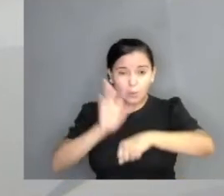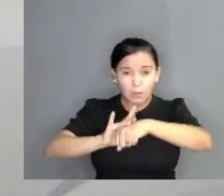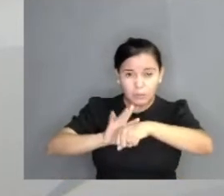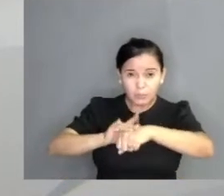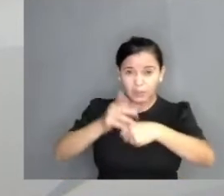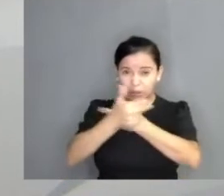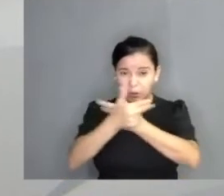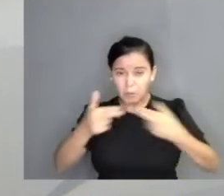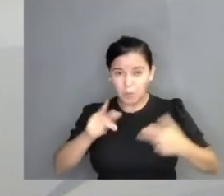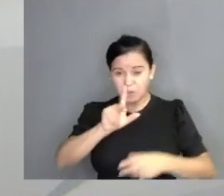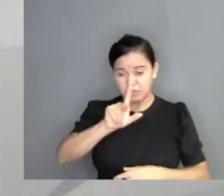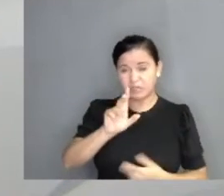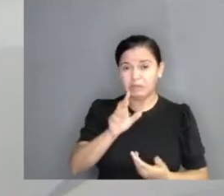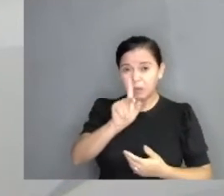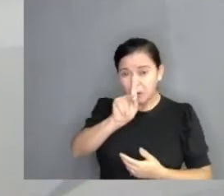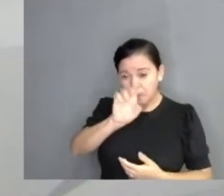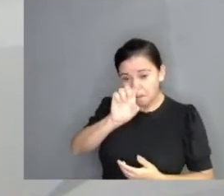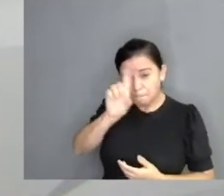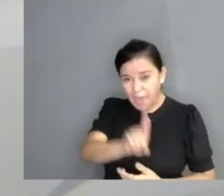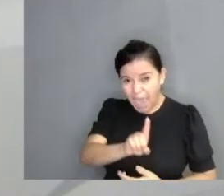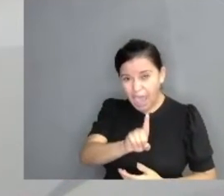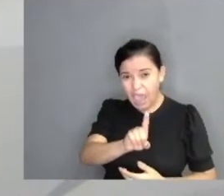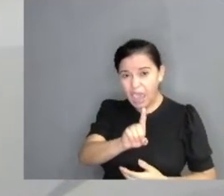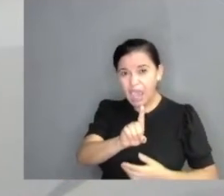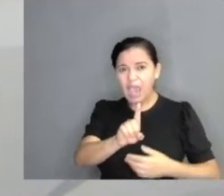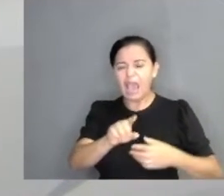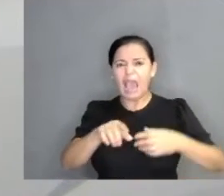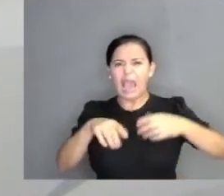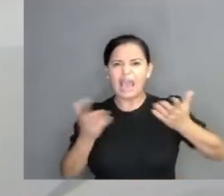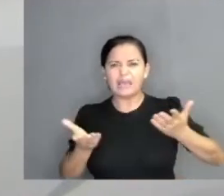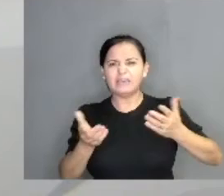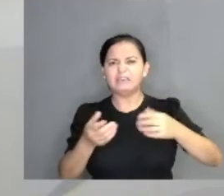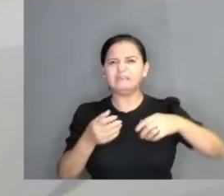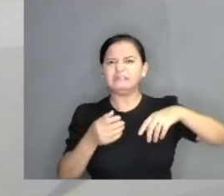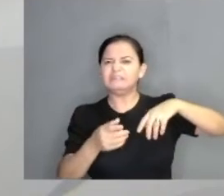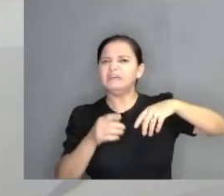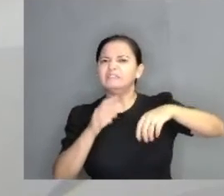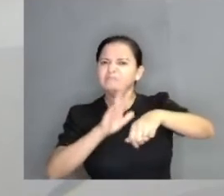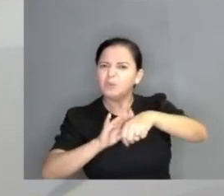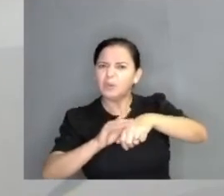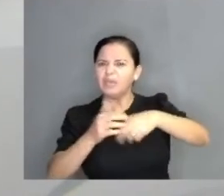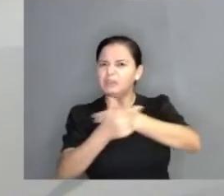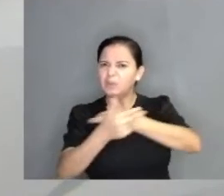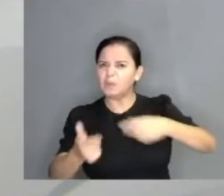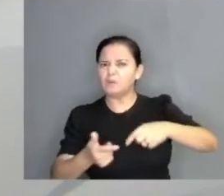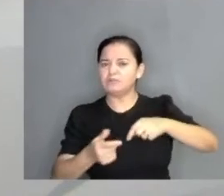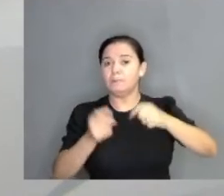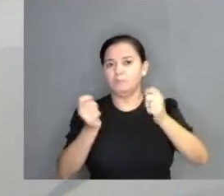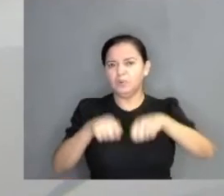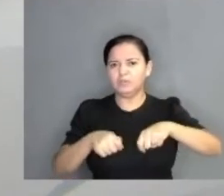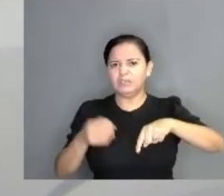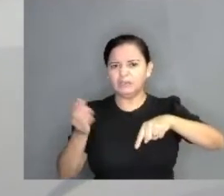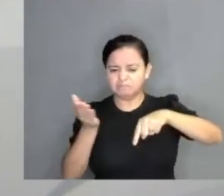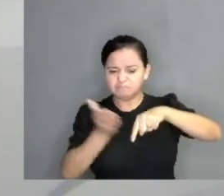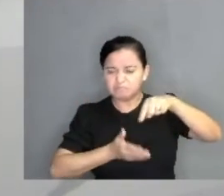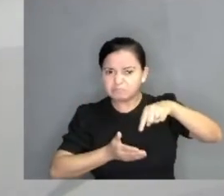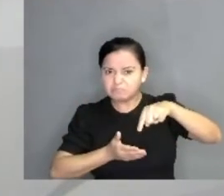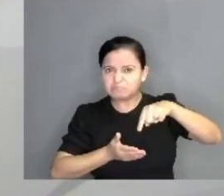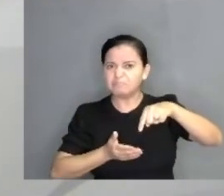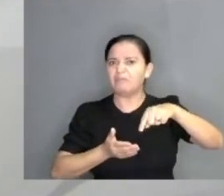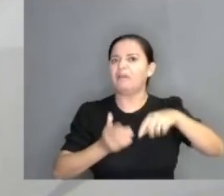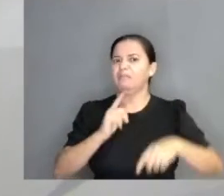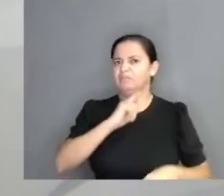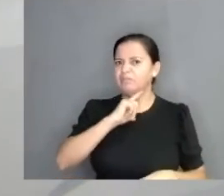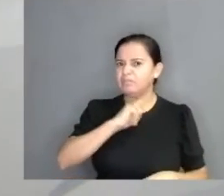Né? Então, foi se aprimorando, foi de forma gradativa, conhecendo o corpo humano em